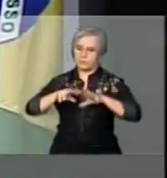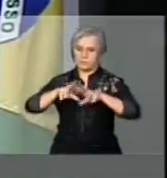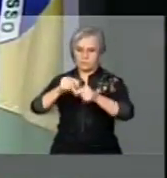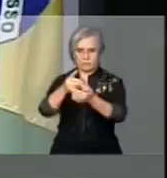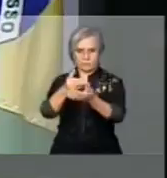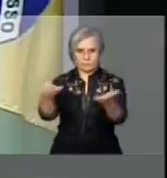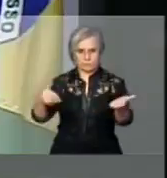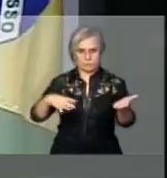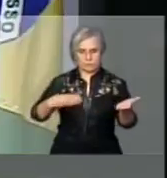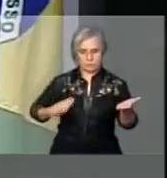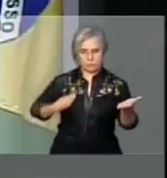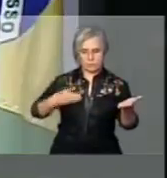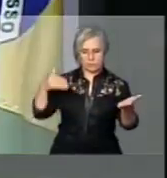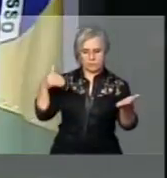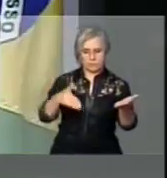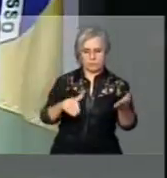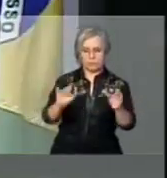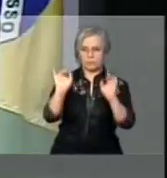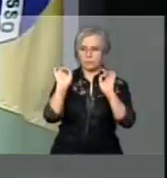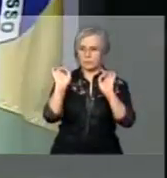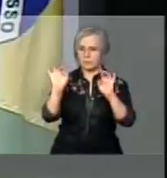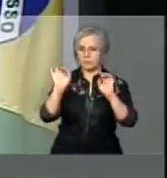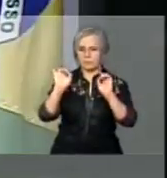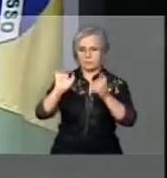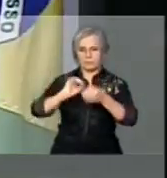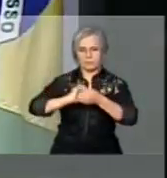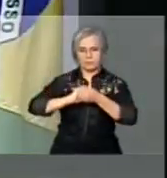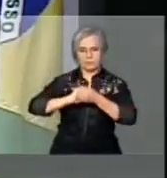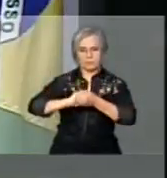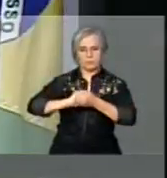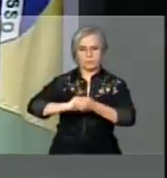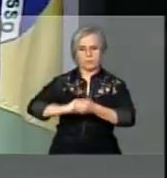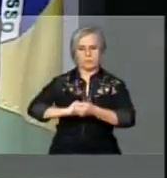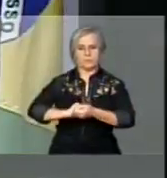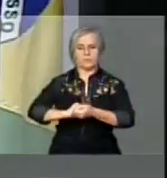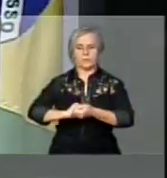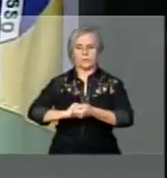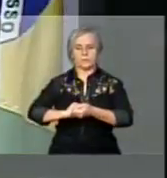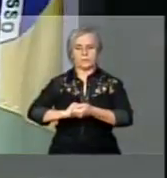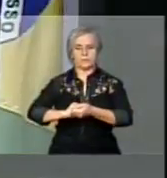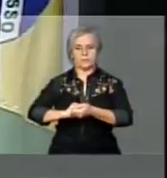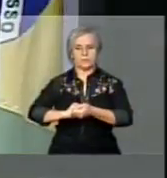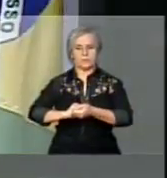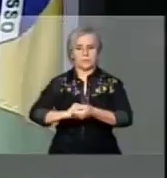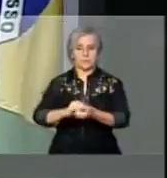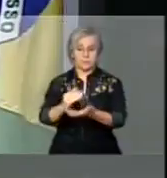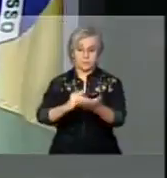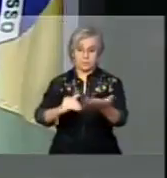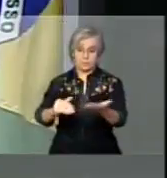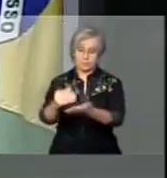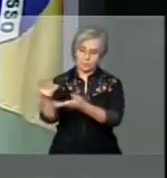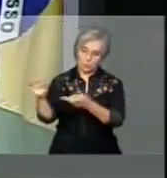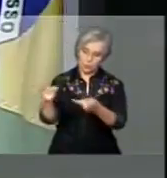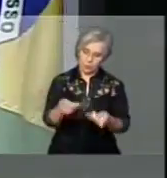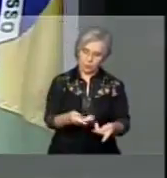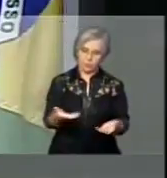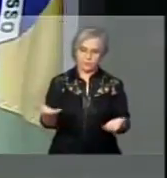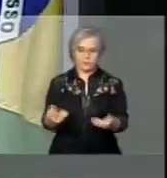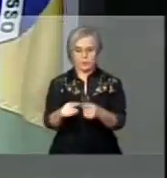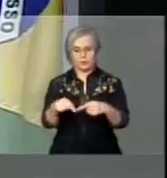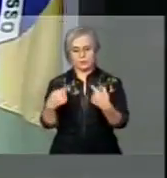presentes, em especial aos senhores convidados dessa